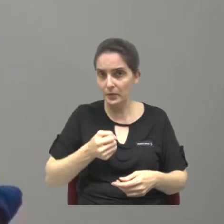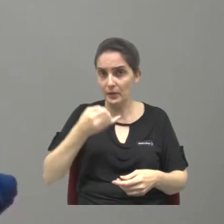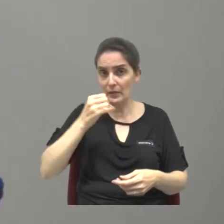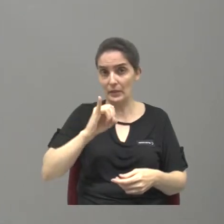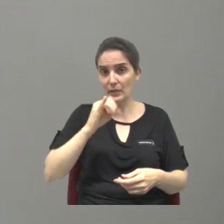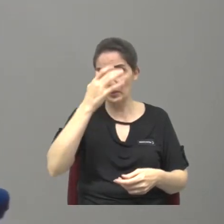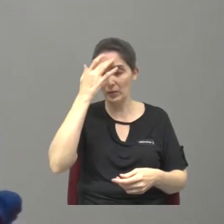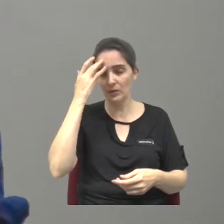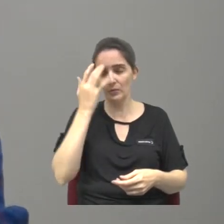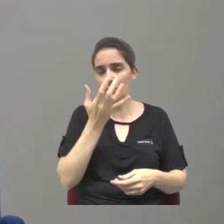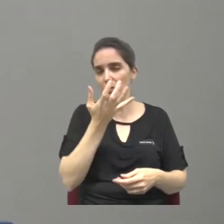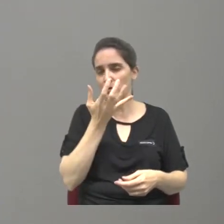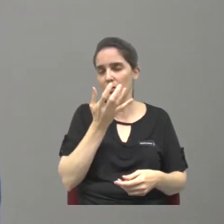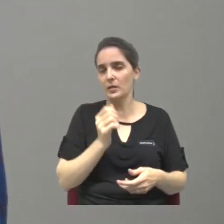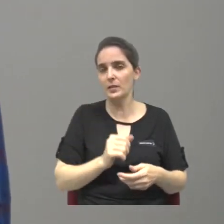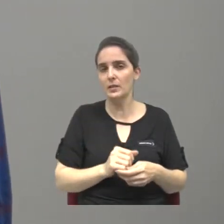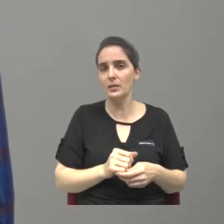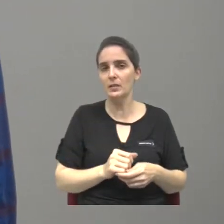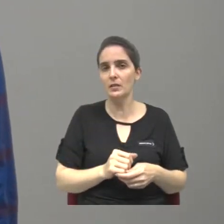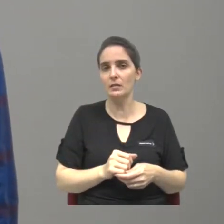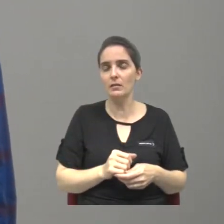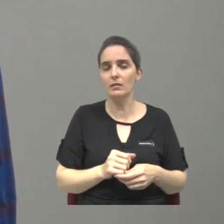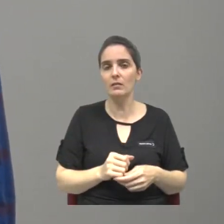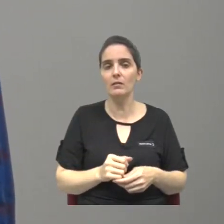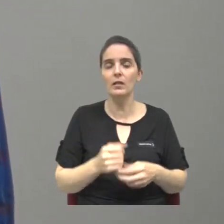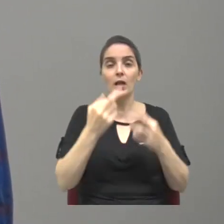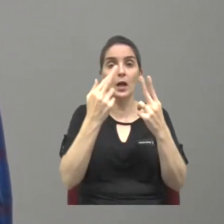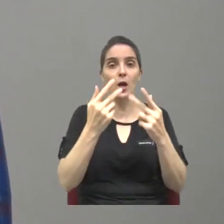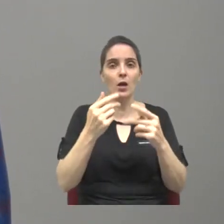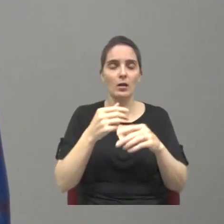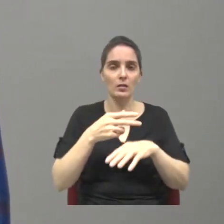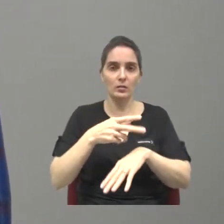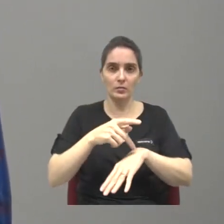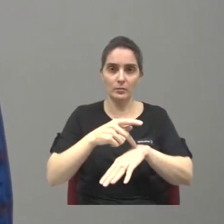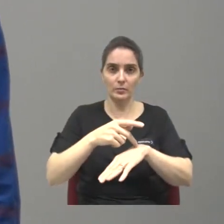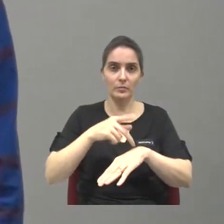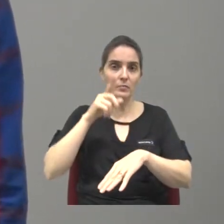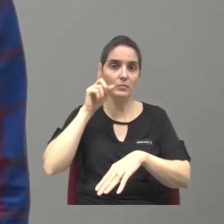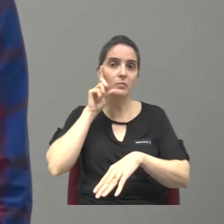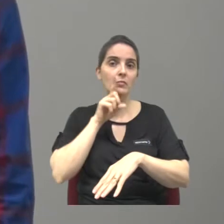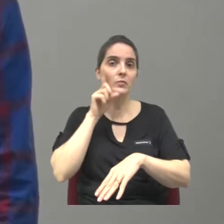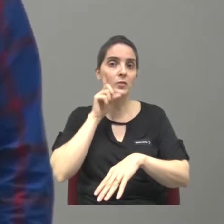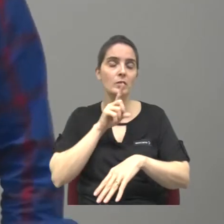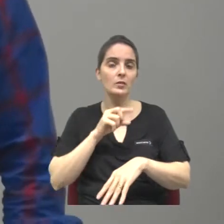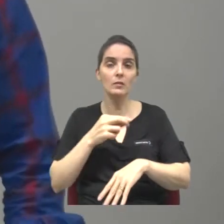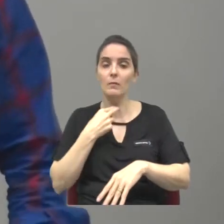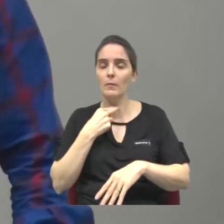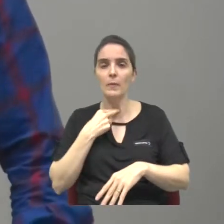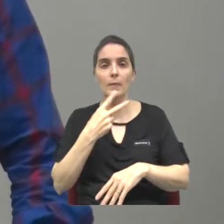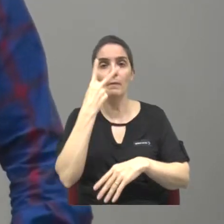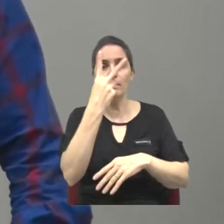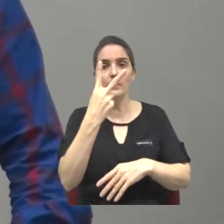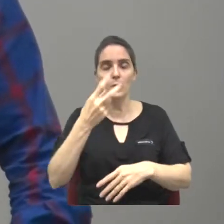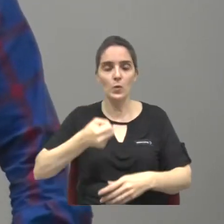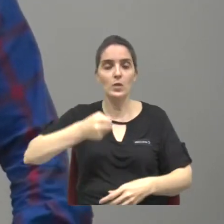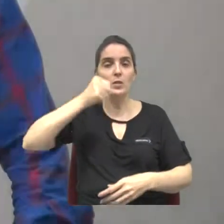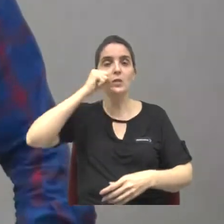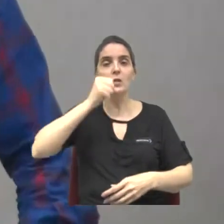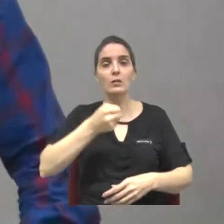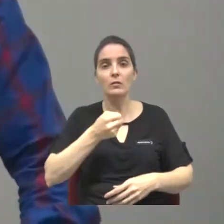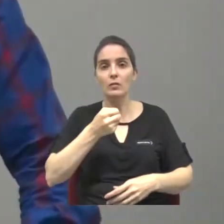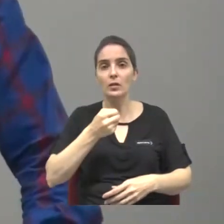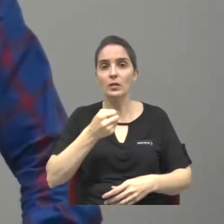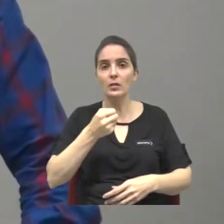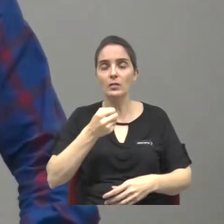idade, deveria ser igual nos Estados Unidos. É proibido entregar duas cervejas na mão de um adulto sem que o outro esteja